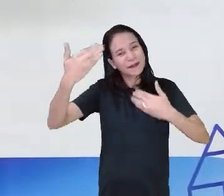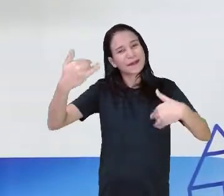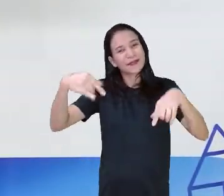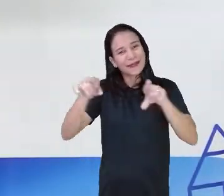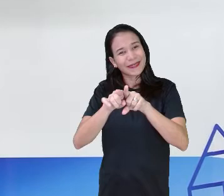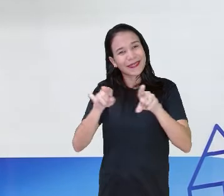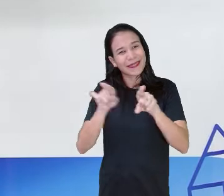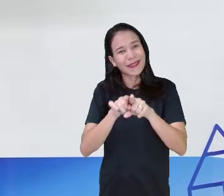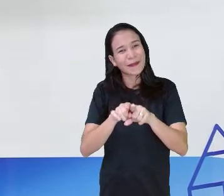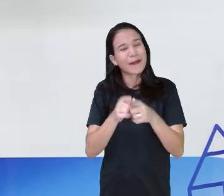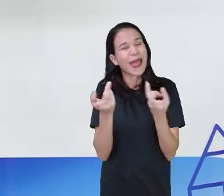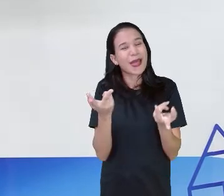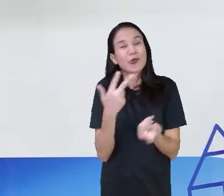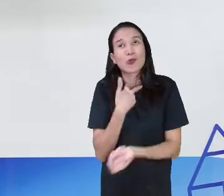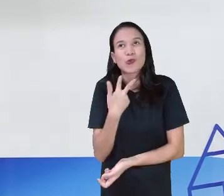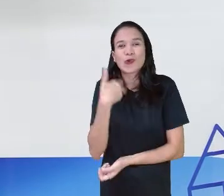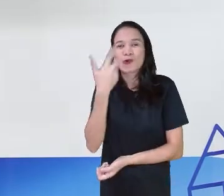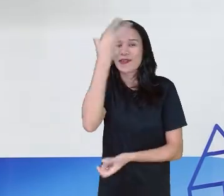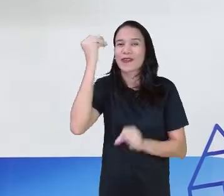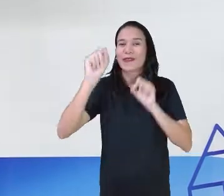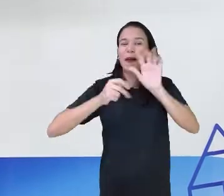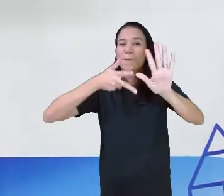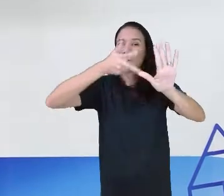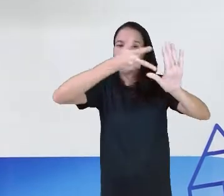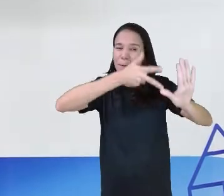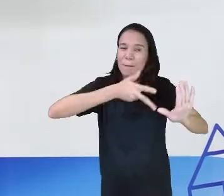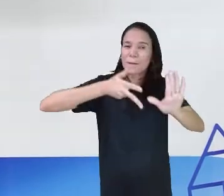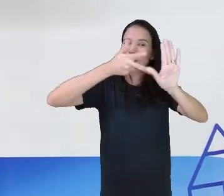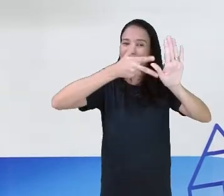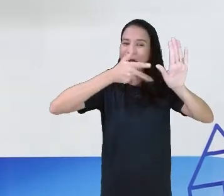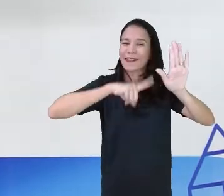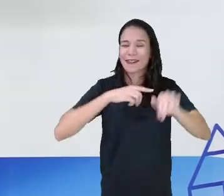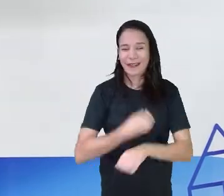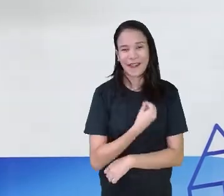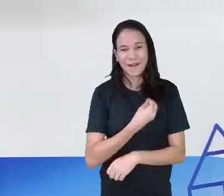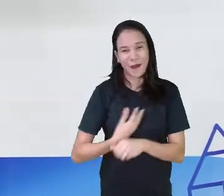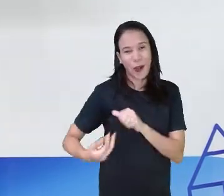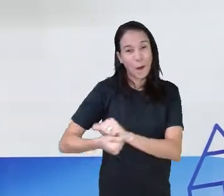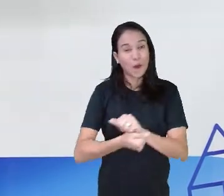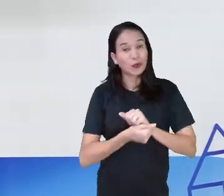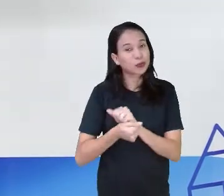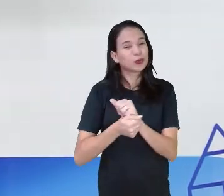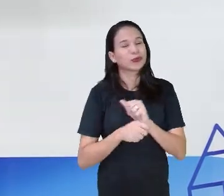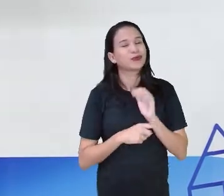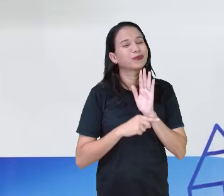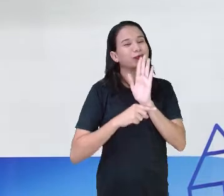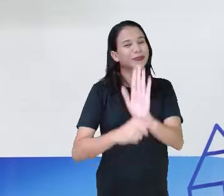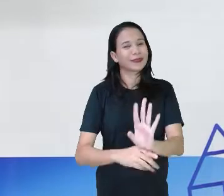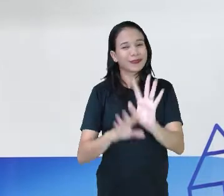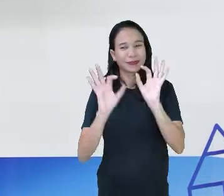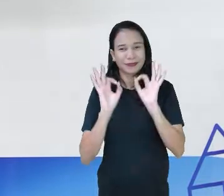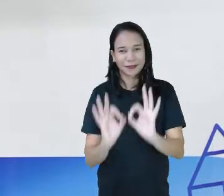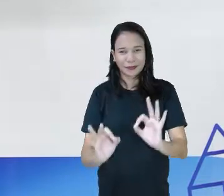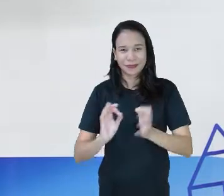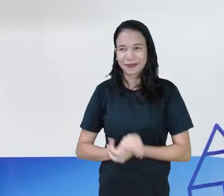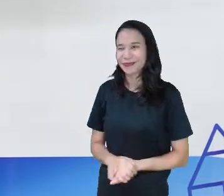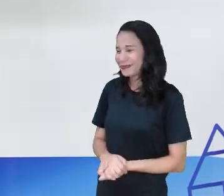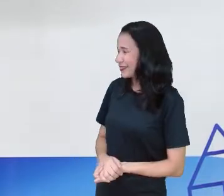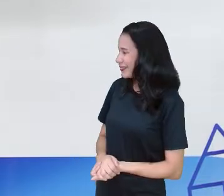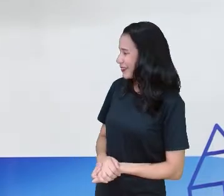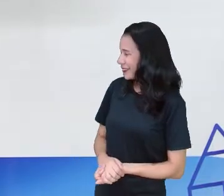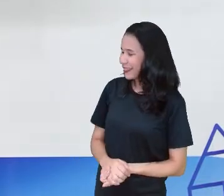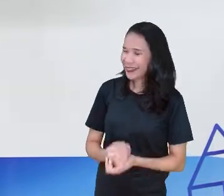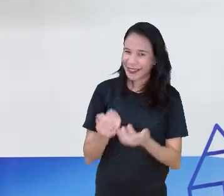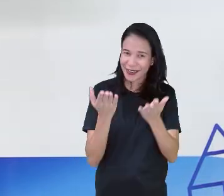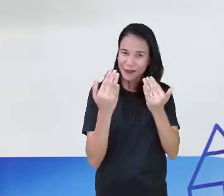não posso esquecer da produção que está aí sempre nos apoiando e nos ajudando, tá bom? Vamos lá?